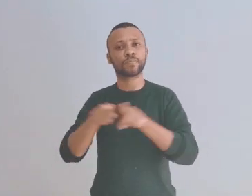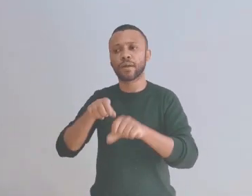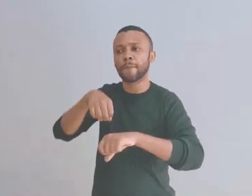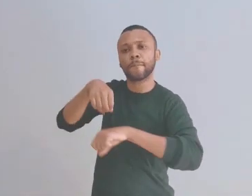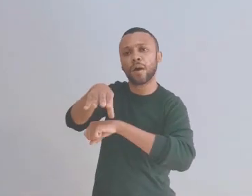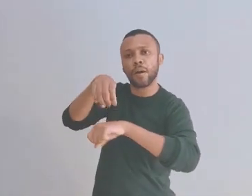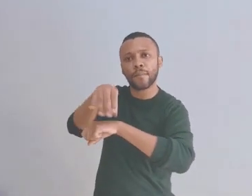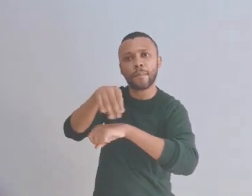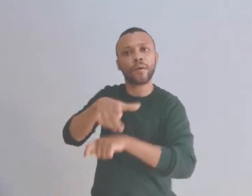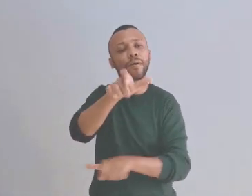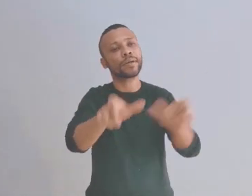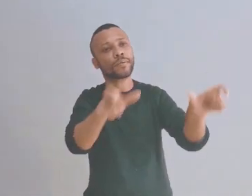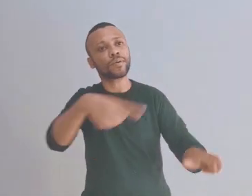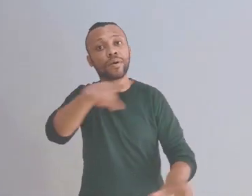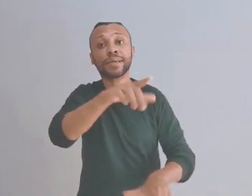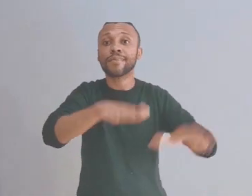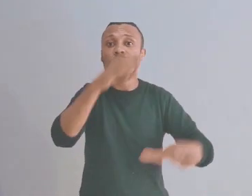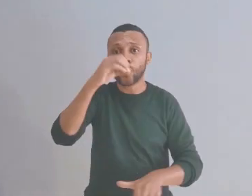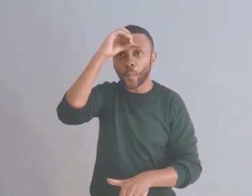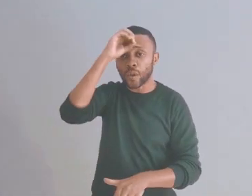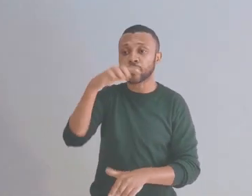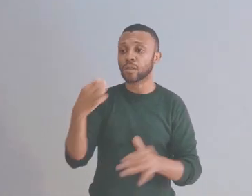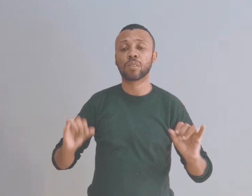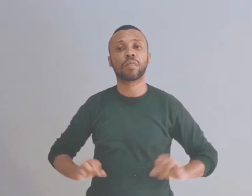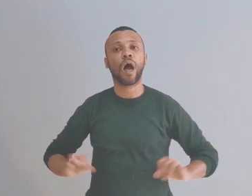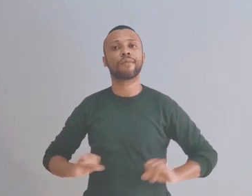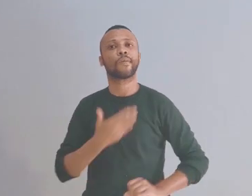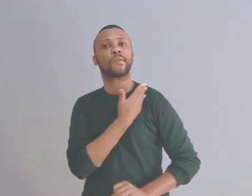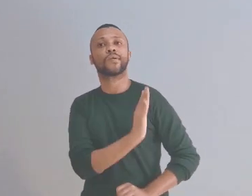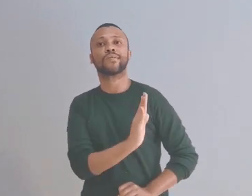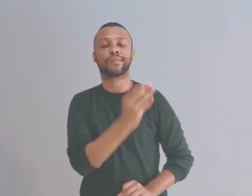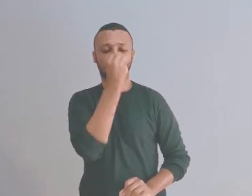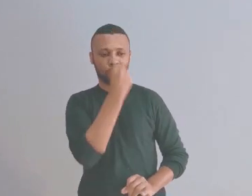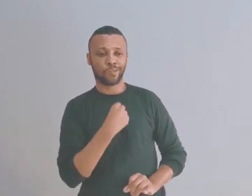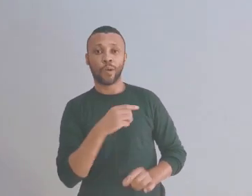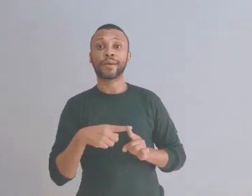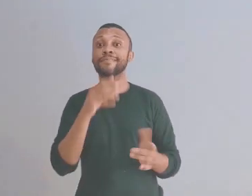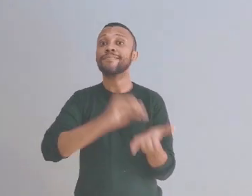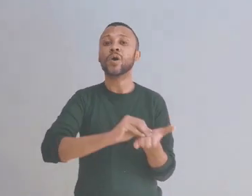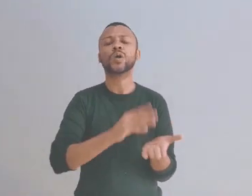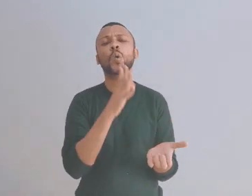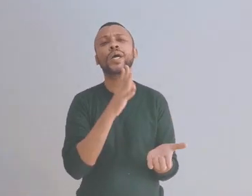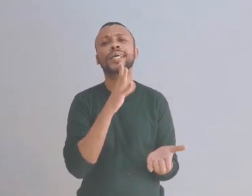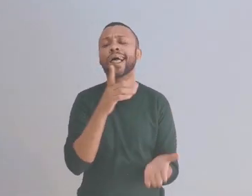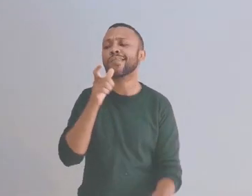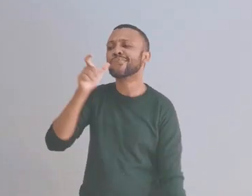pessoas aprendam. Como a gente sofre preconceito, muitas das vezes a pessoa não conhece o que a gente tem. Aí acaba chamando de anão. Aí a gente vai lá, o termo